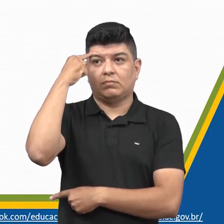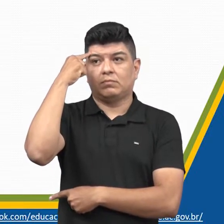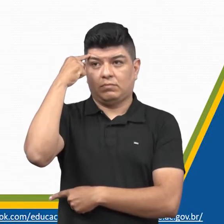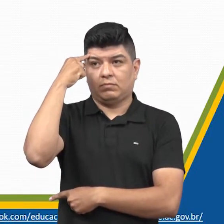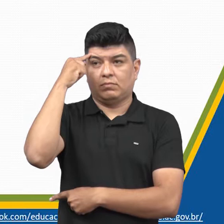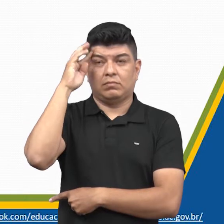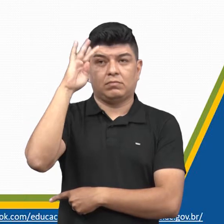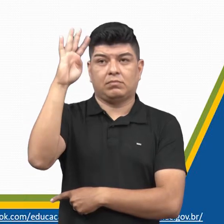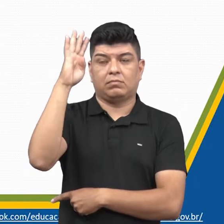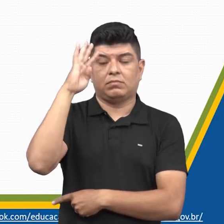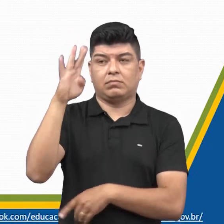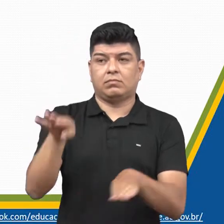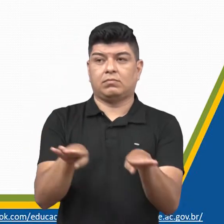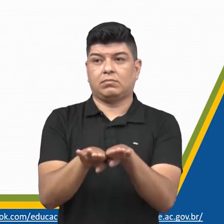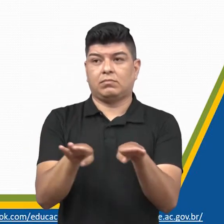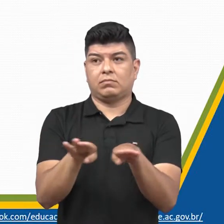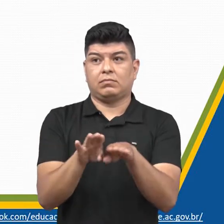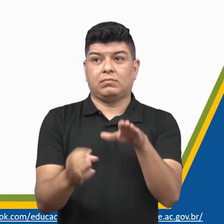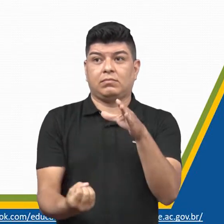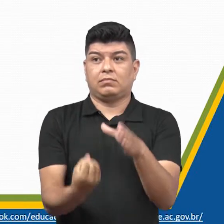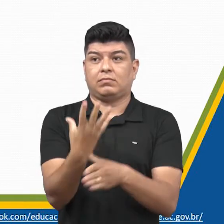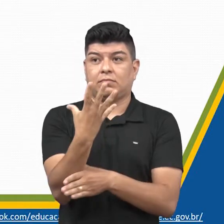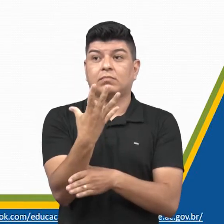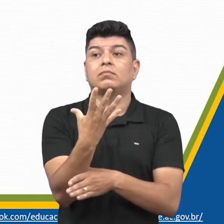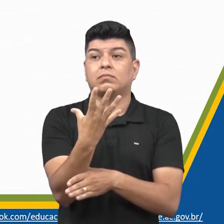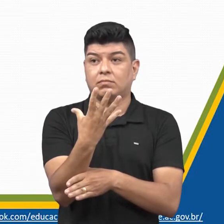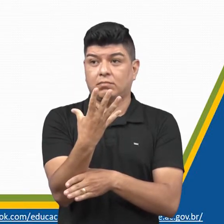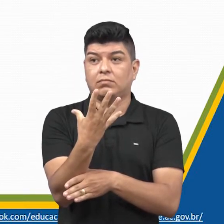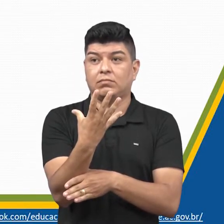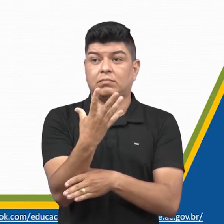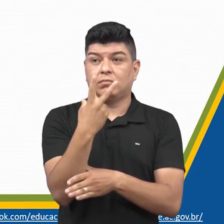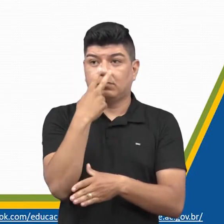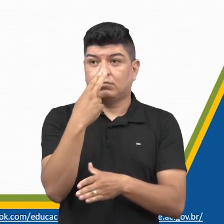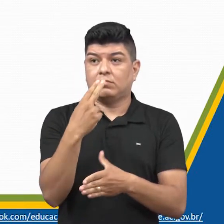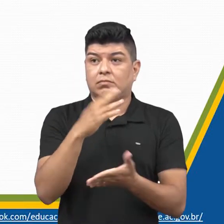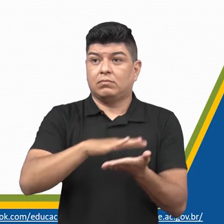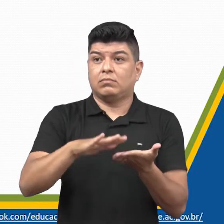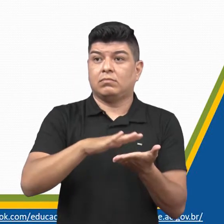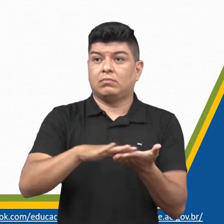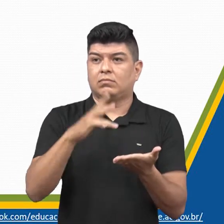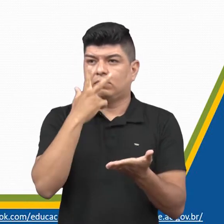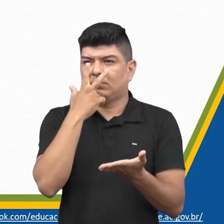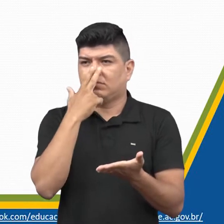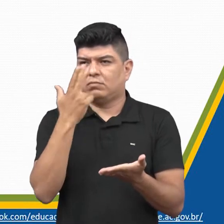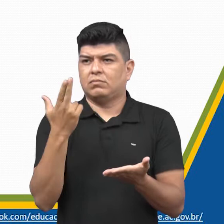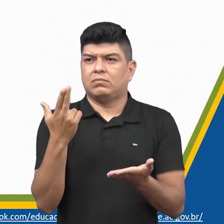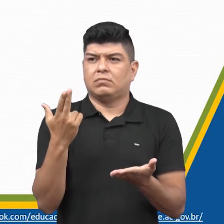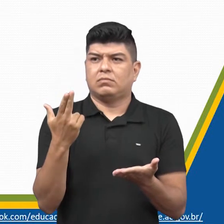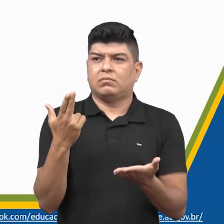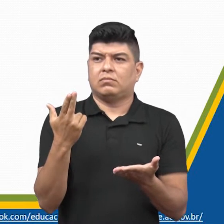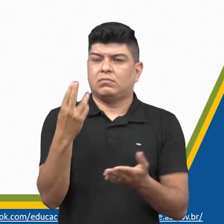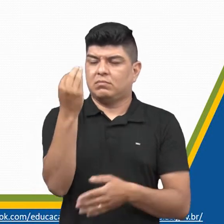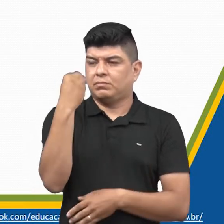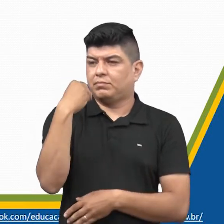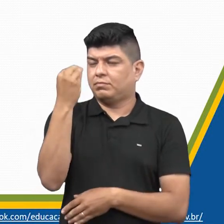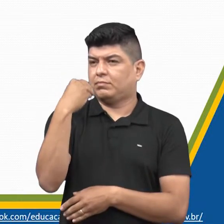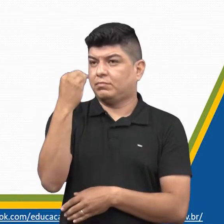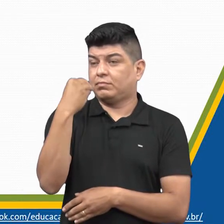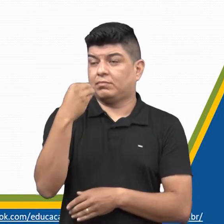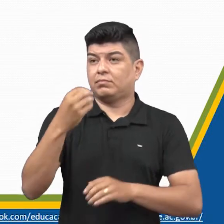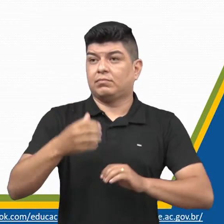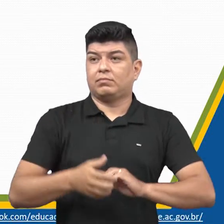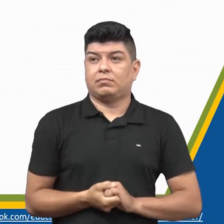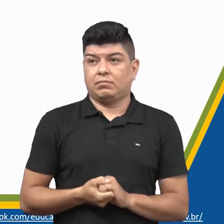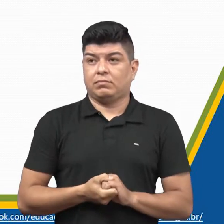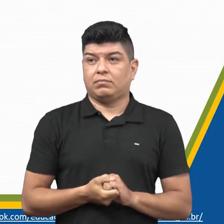e imaginação, derivadas das impressões, cópias, pálidas e, portanto, são mais fracas.